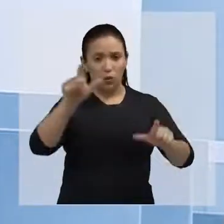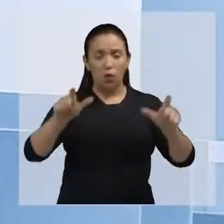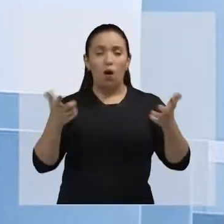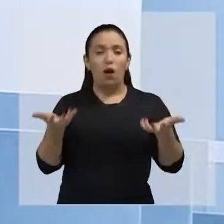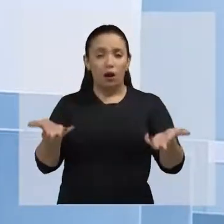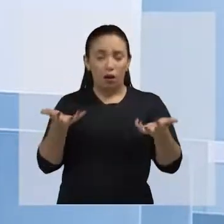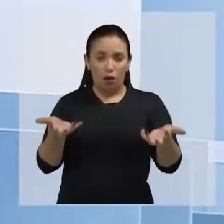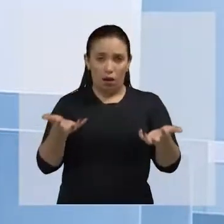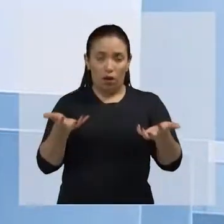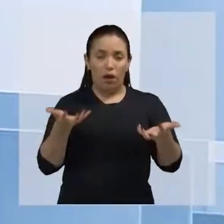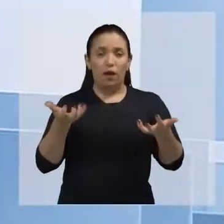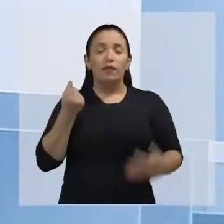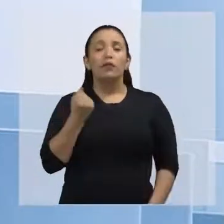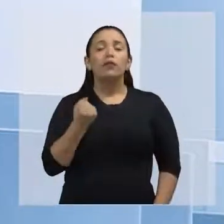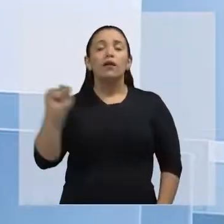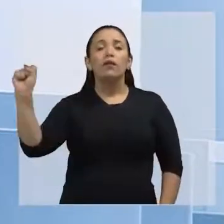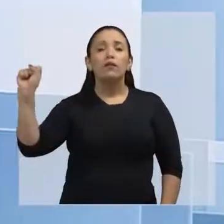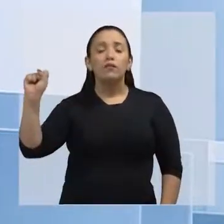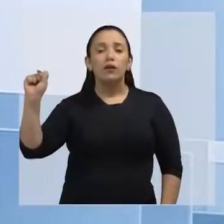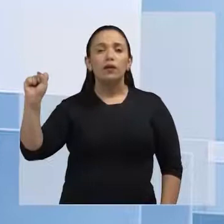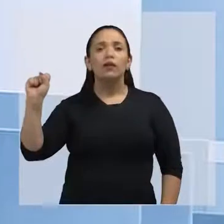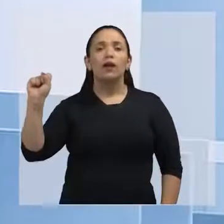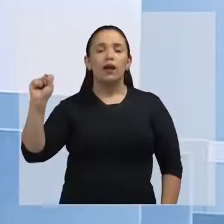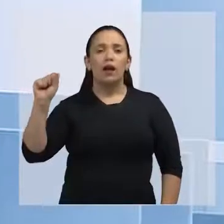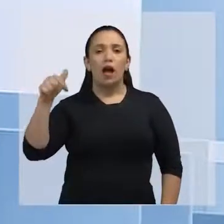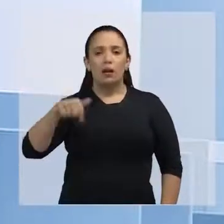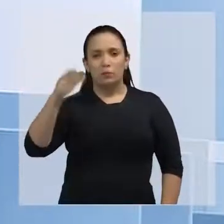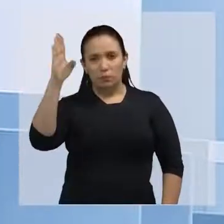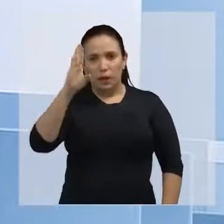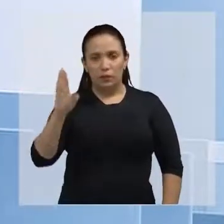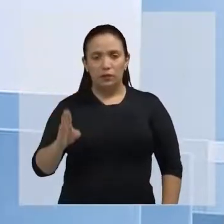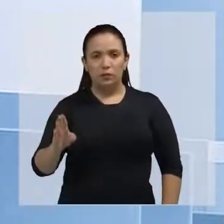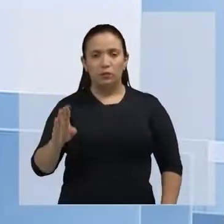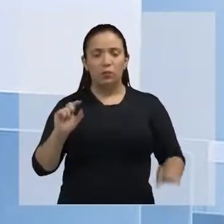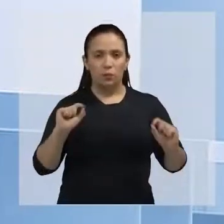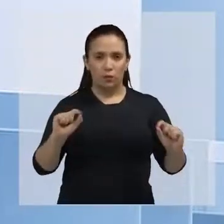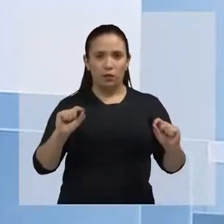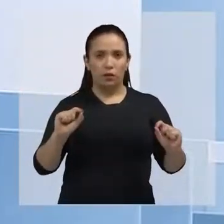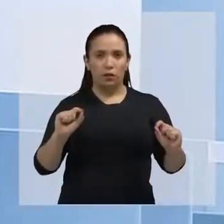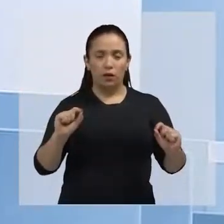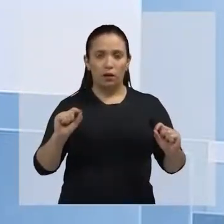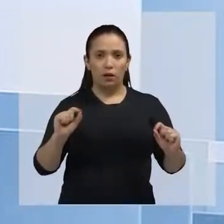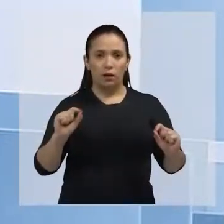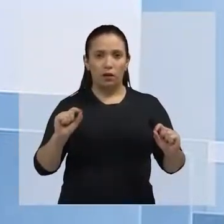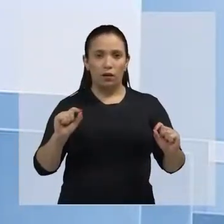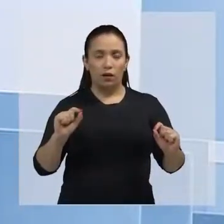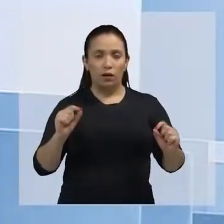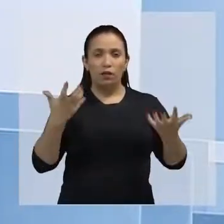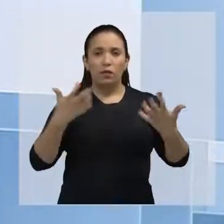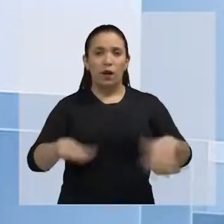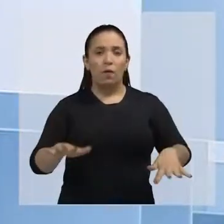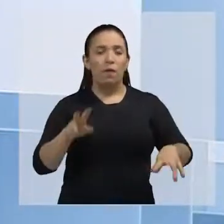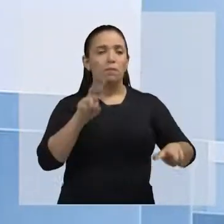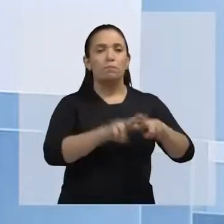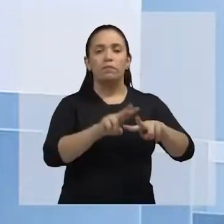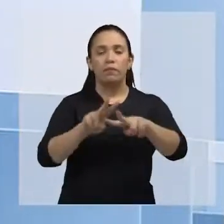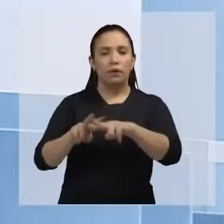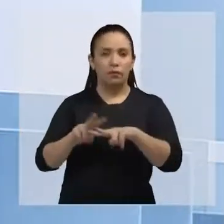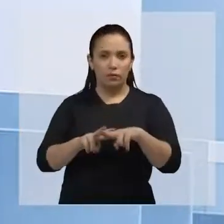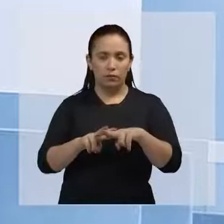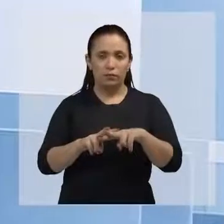querem continuar, as pessoas querem defender a impunidade do nosso país, carregando consigo o